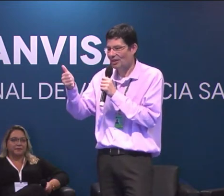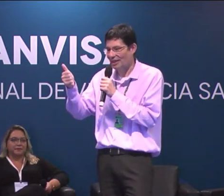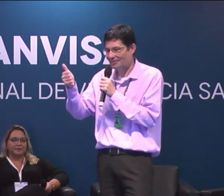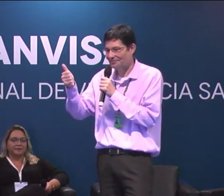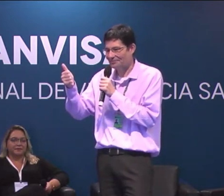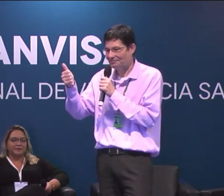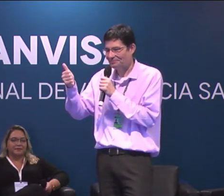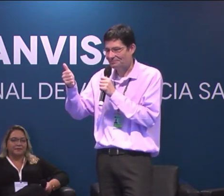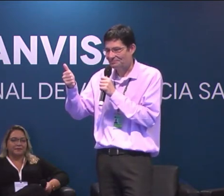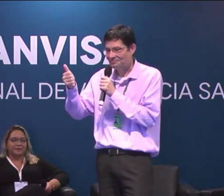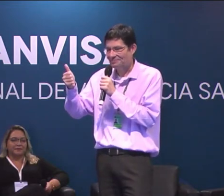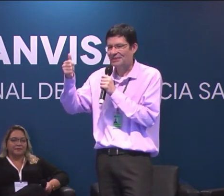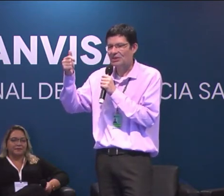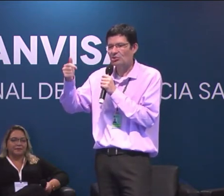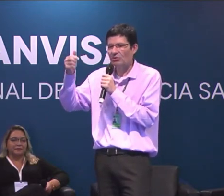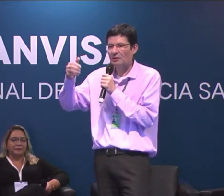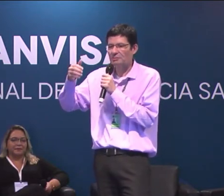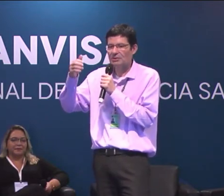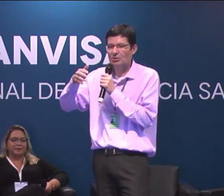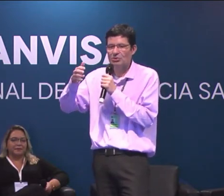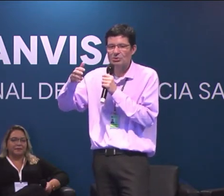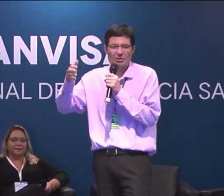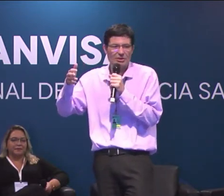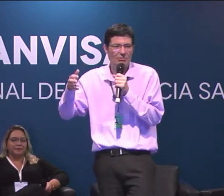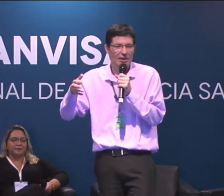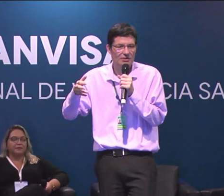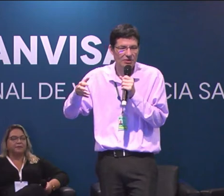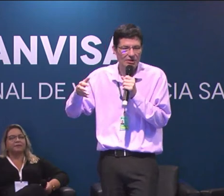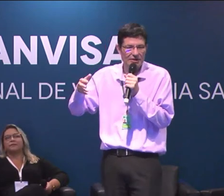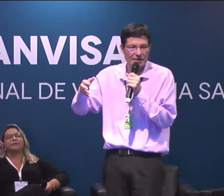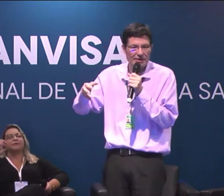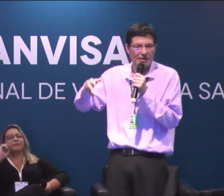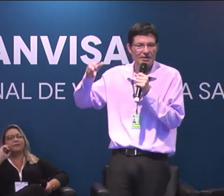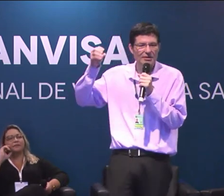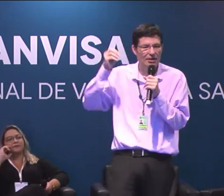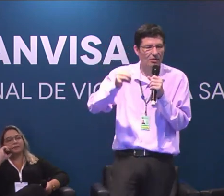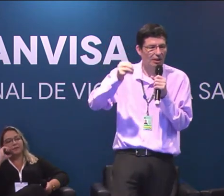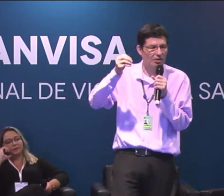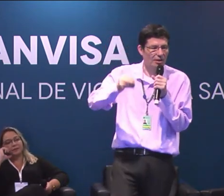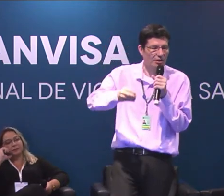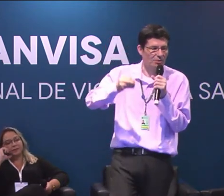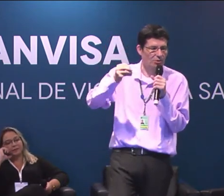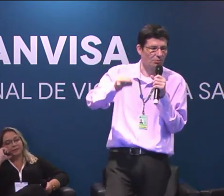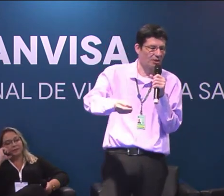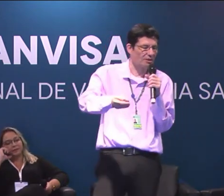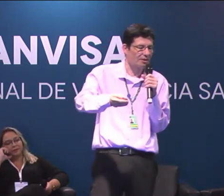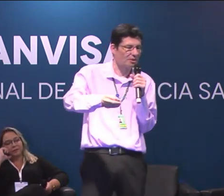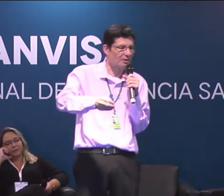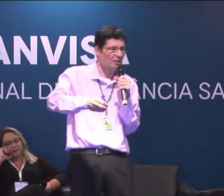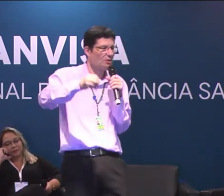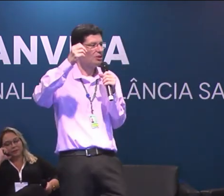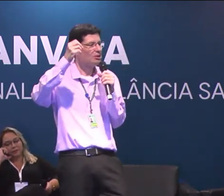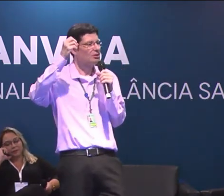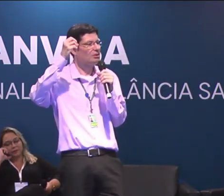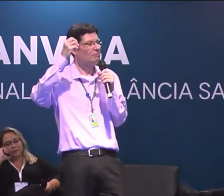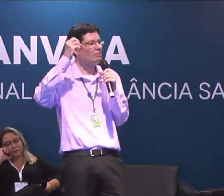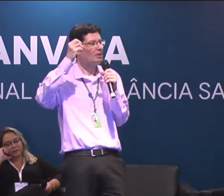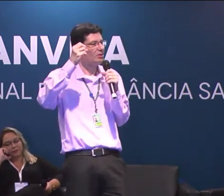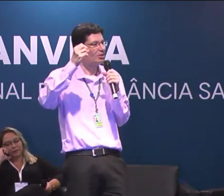avaliar. Isso vale para todo o nosso trabalho de vigilância sanitária, se realmente queremos cumprir a nossa missão